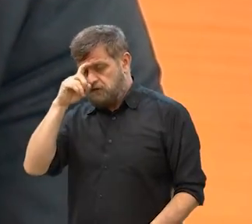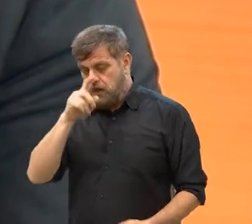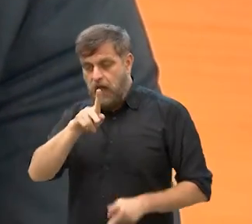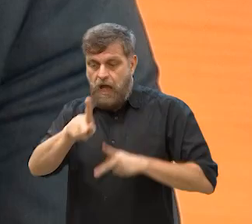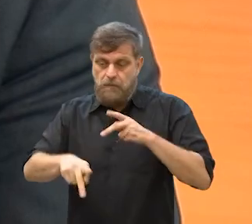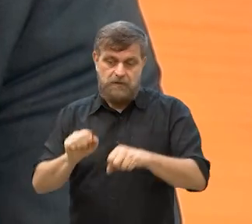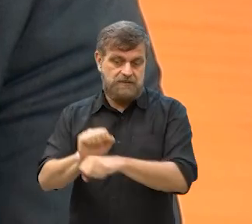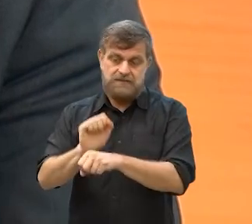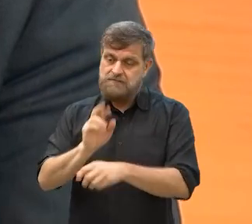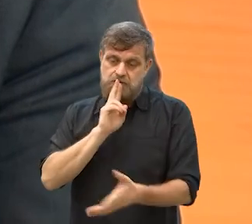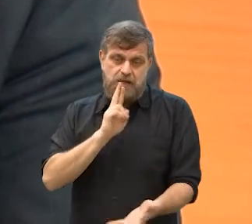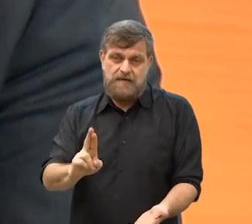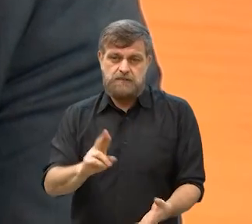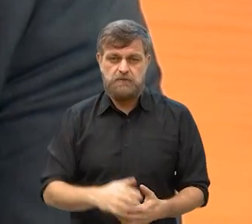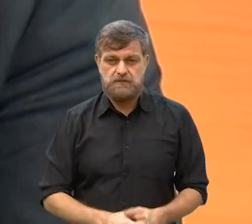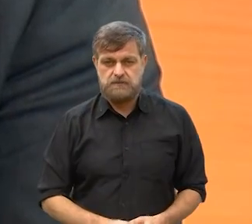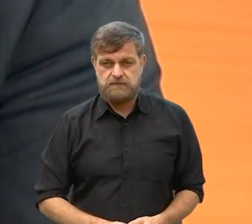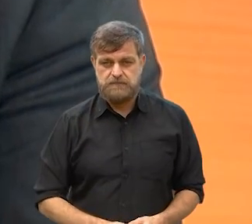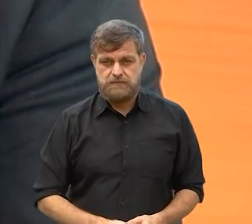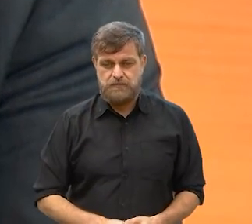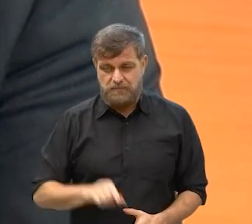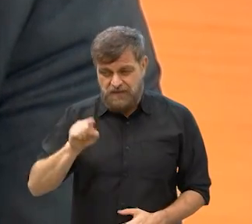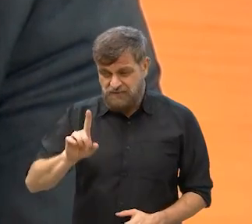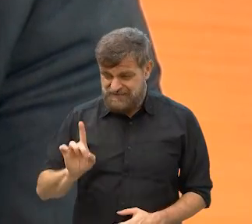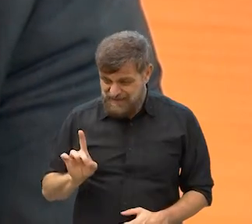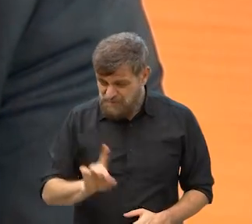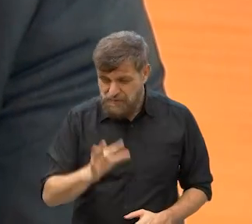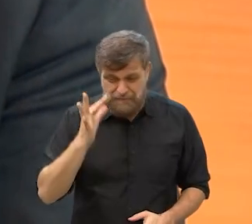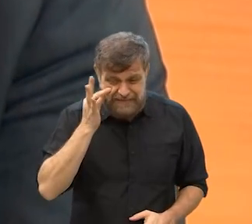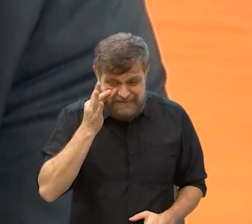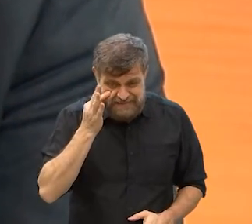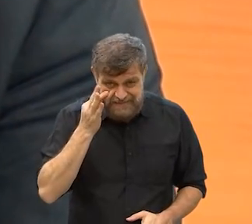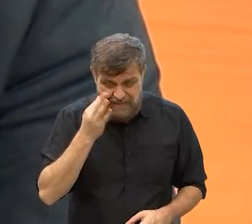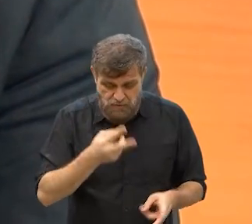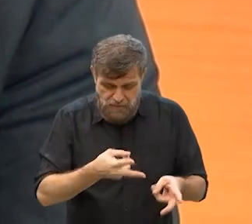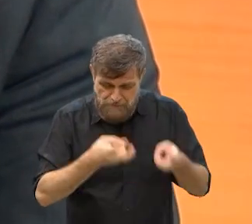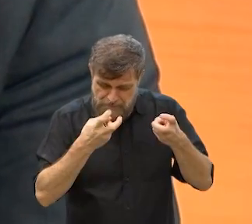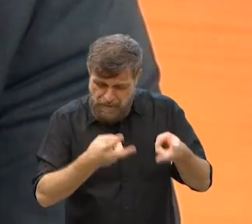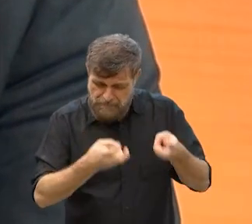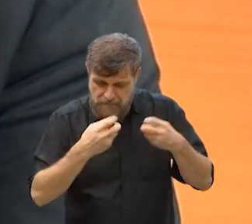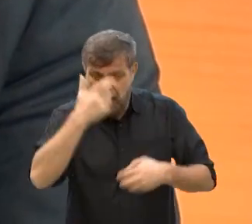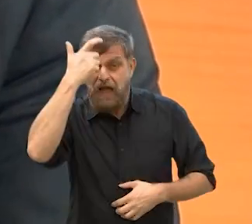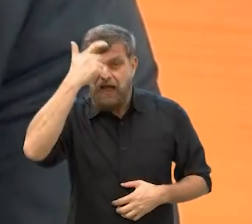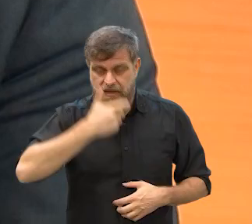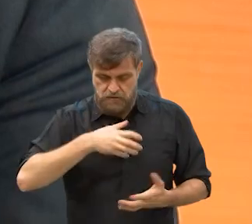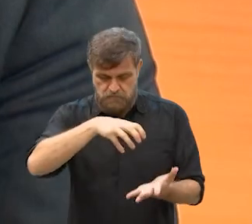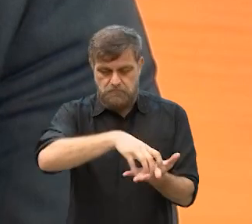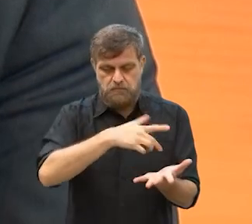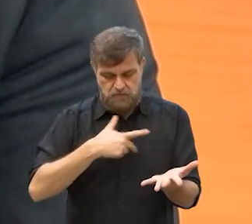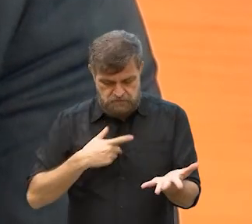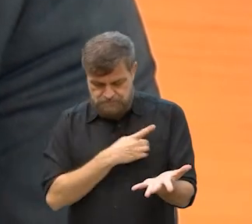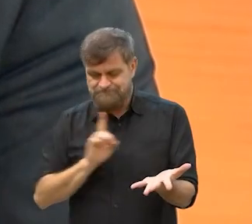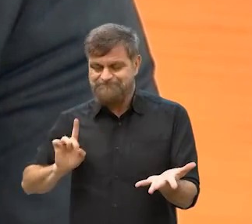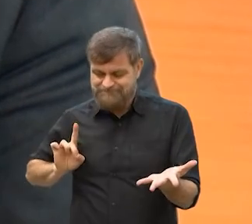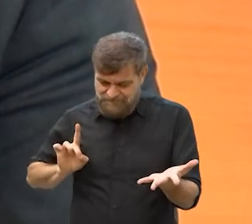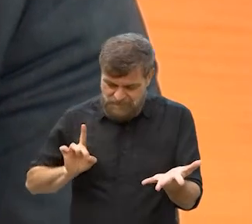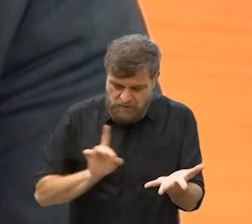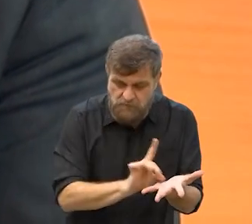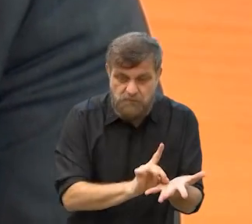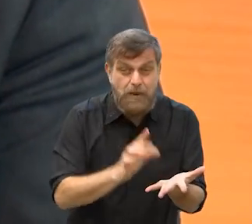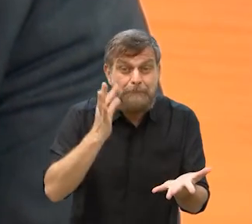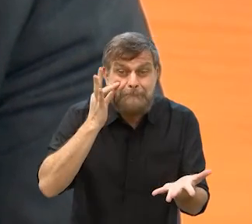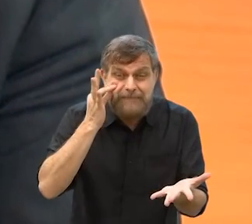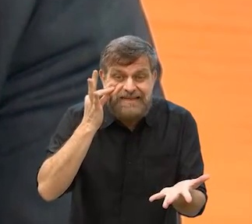de uma resposta. E o senhor esteve ali e comprovou tudo isso, né? Nós fomos no local, né? Eu acho que vale muito a pena a gente